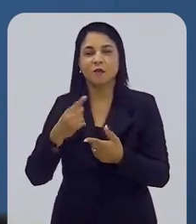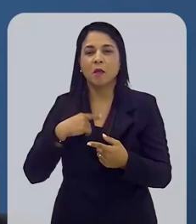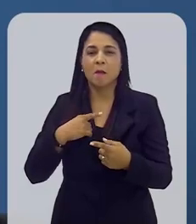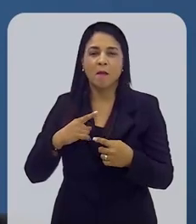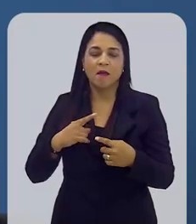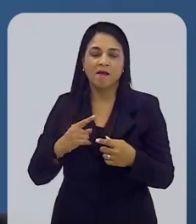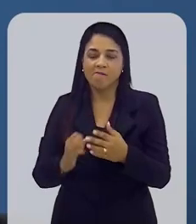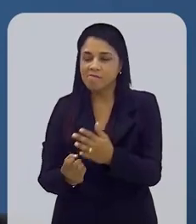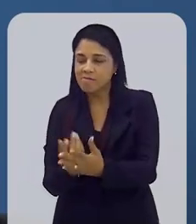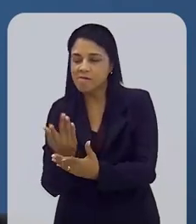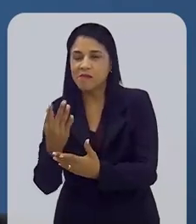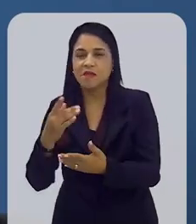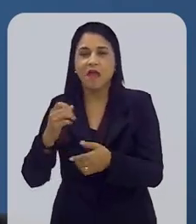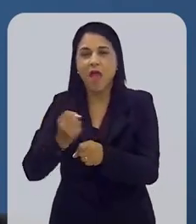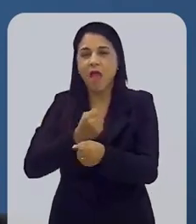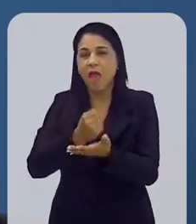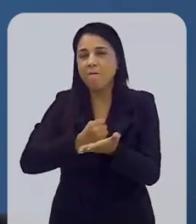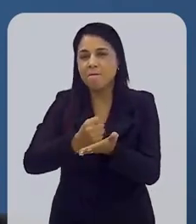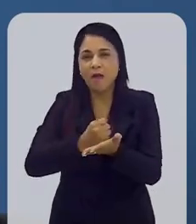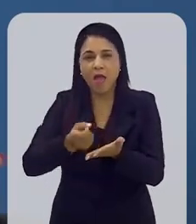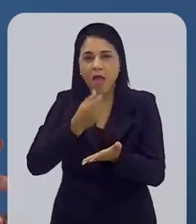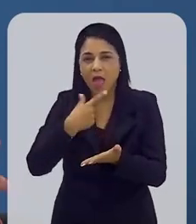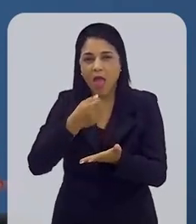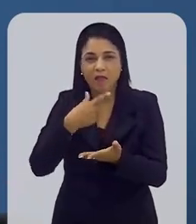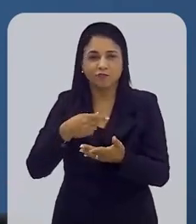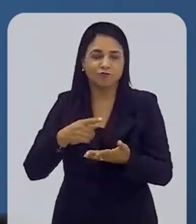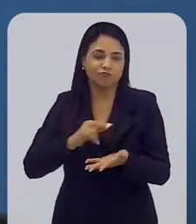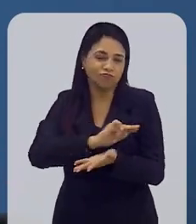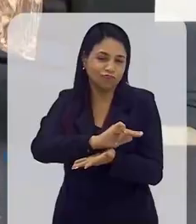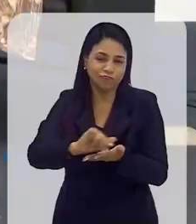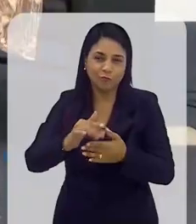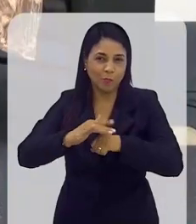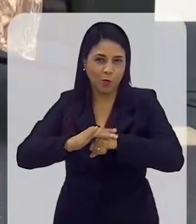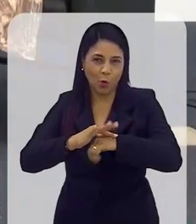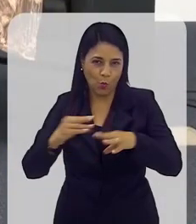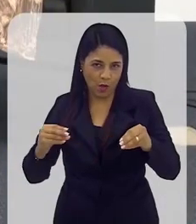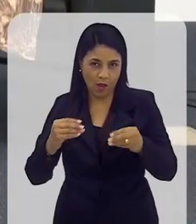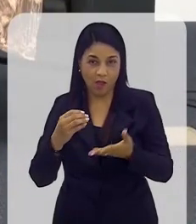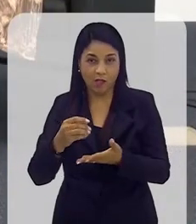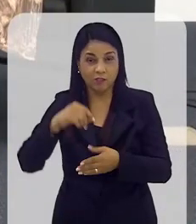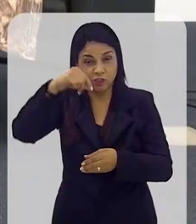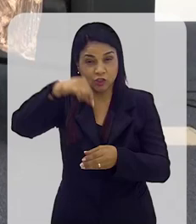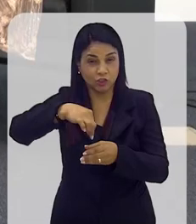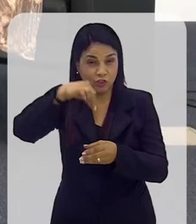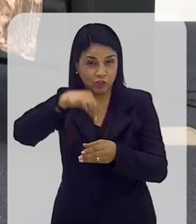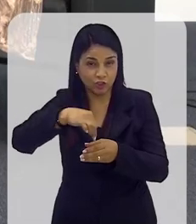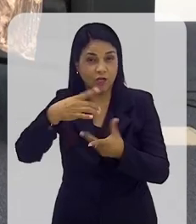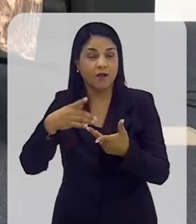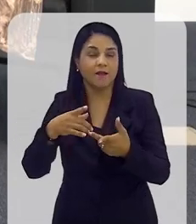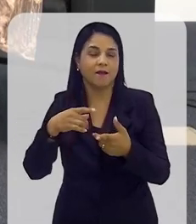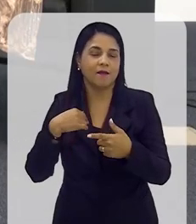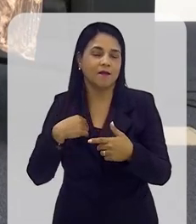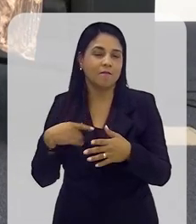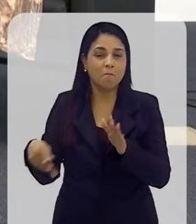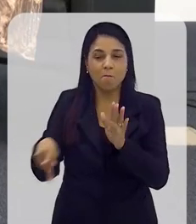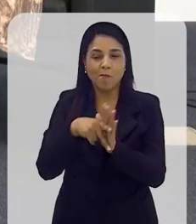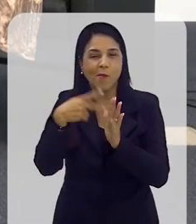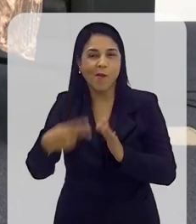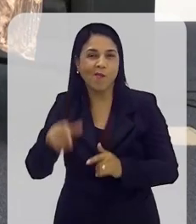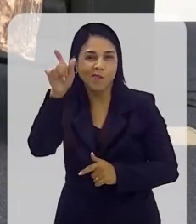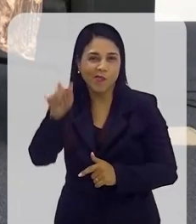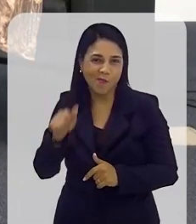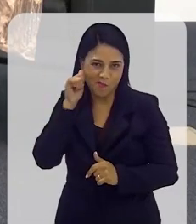pé de boldo, pé de cidreira. Então, toda cura a minha avó tinha, sabe? Que é essa coisa mesmo da mulher da